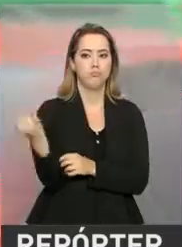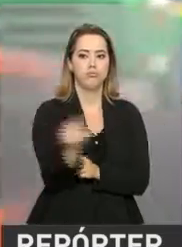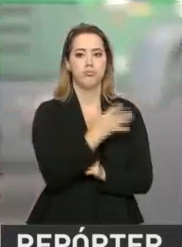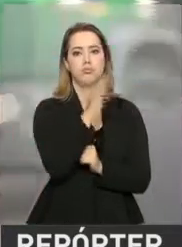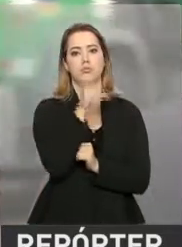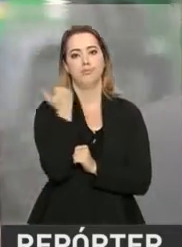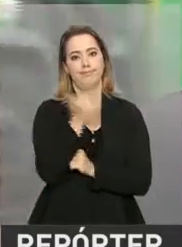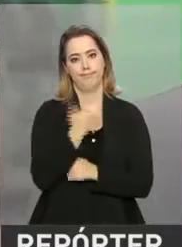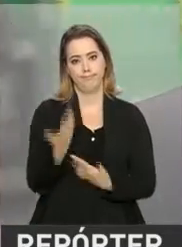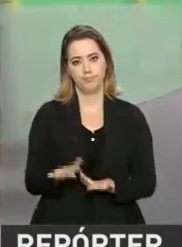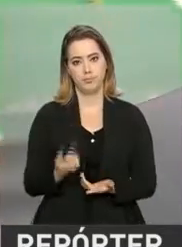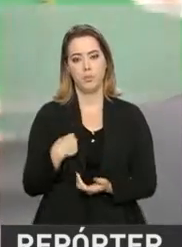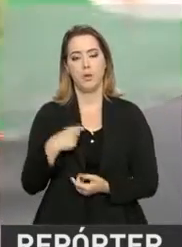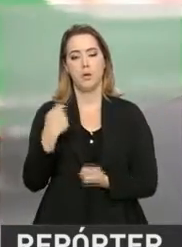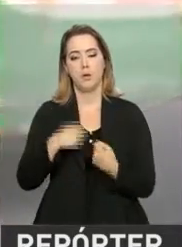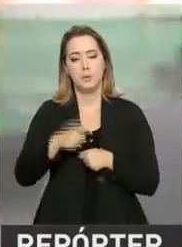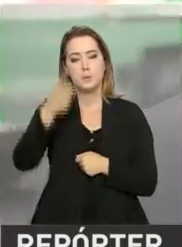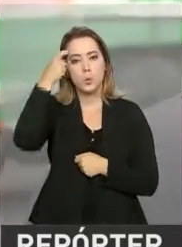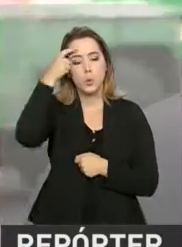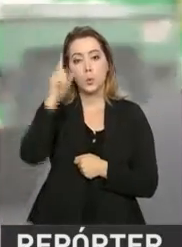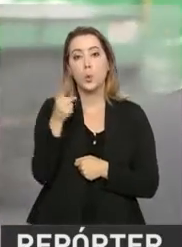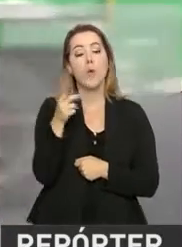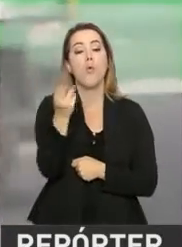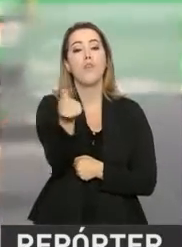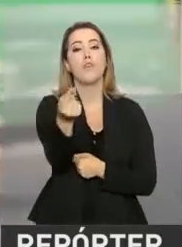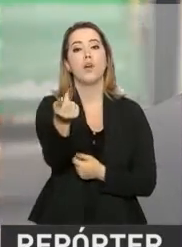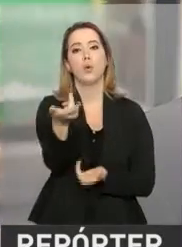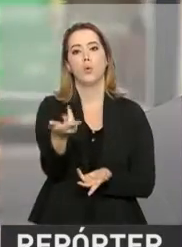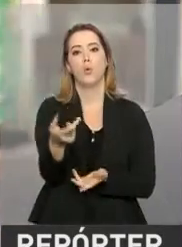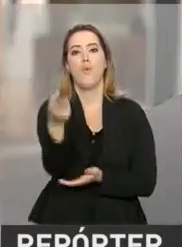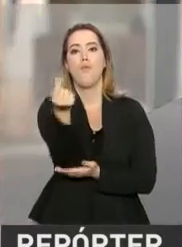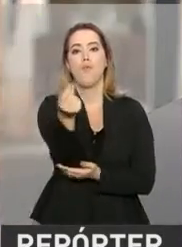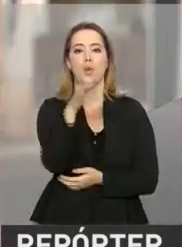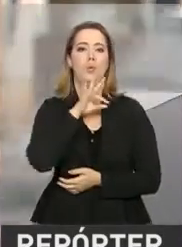ter a consciência que não é o valor da multa em si, é o valor da vida que está em jogo.